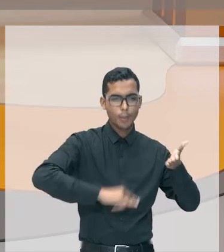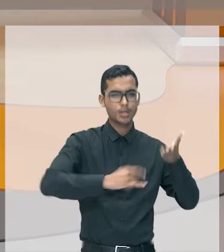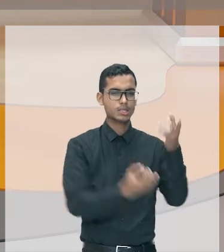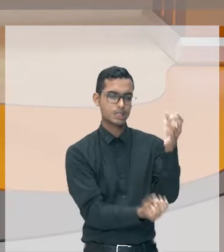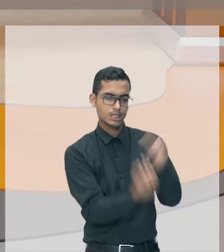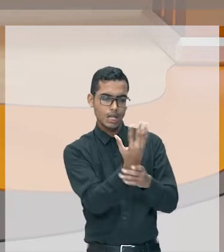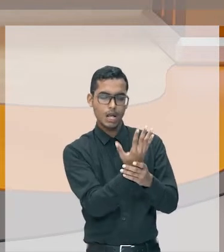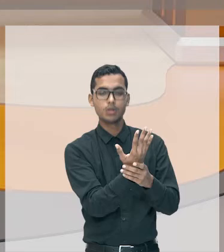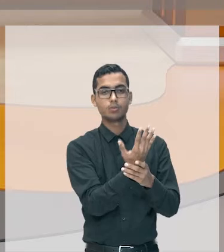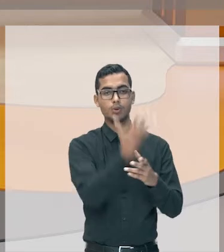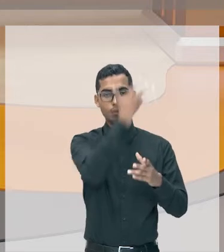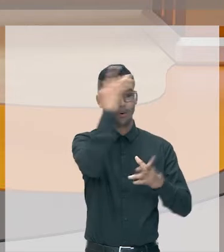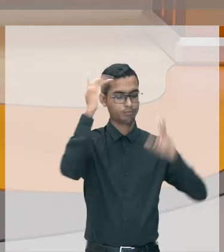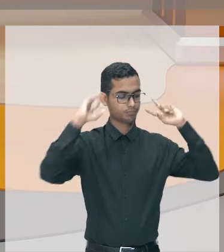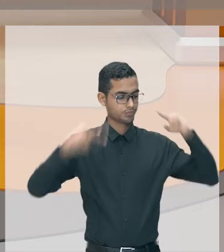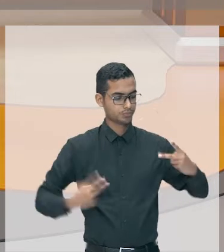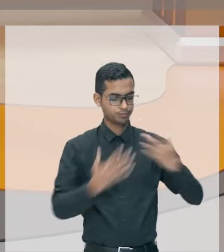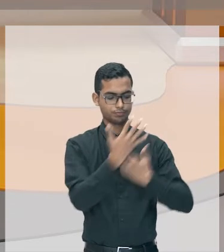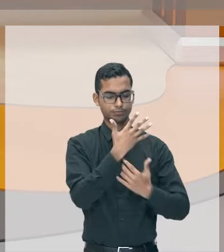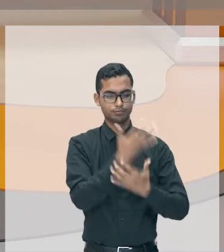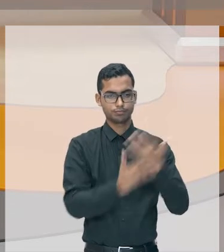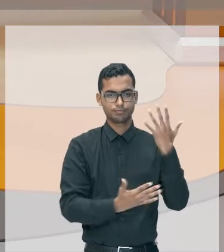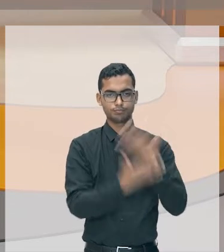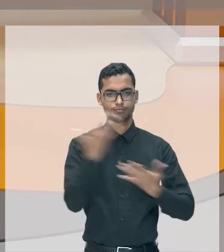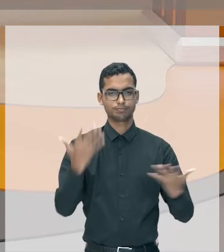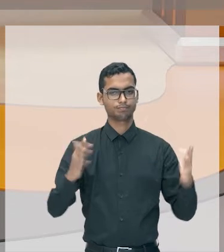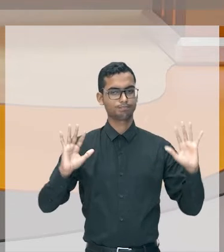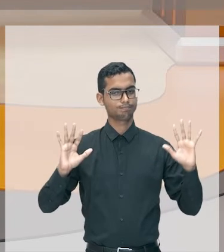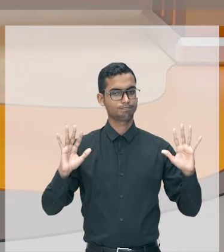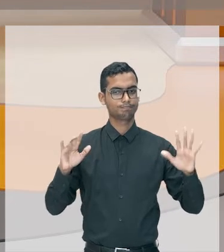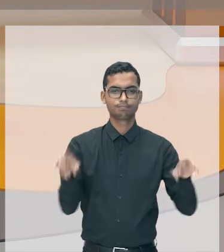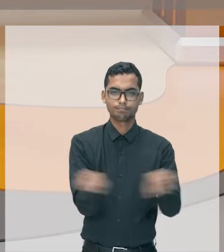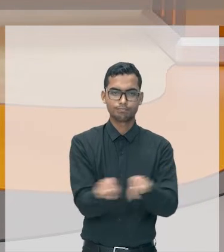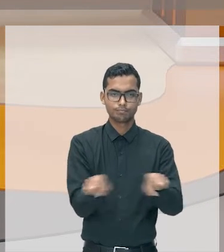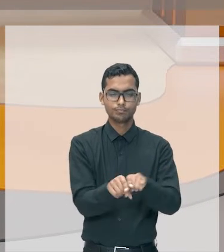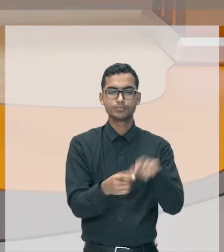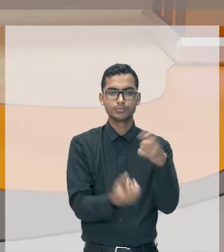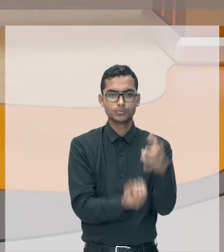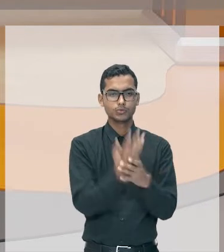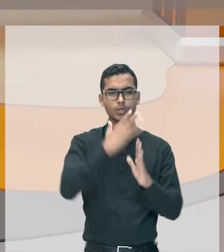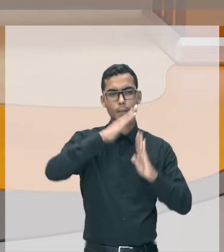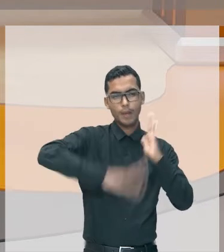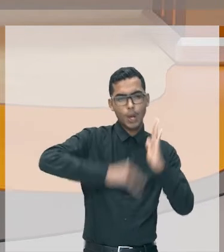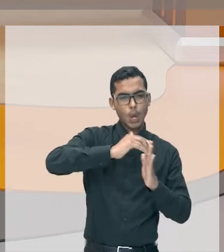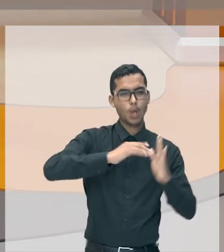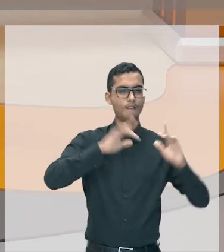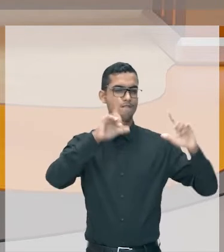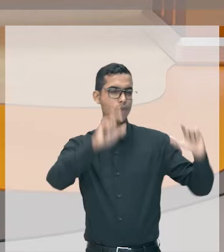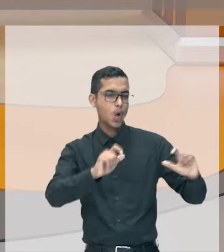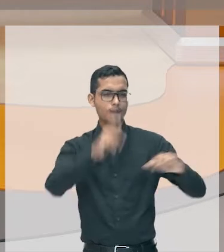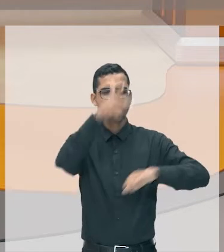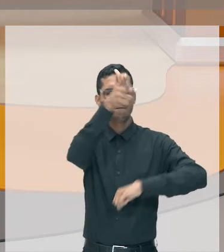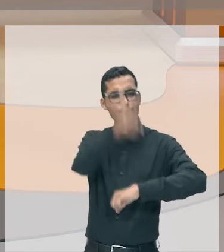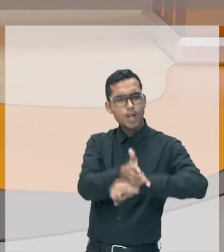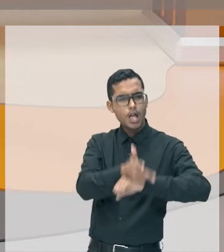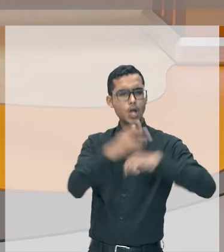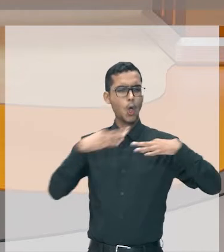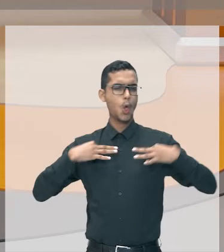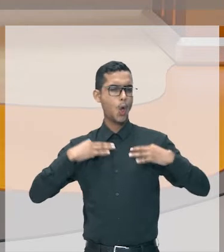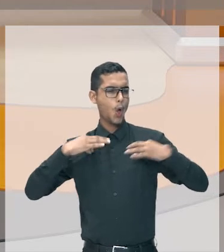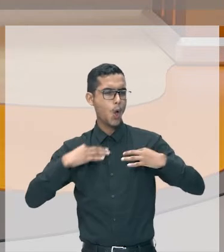mãos humanas, sendo assim, documentos escritos, pinturas, fotos, vídeos,